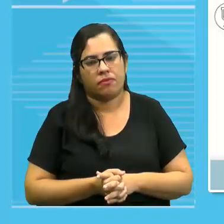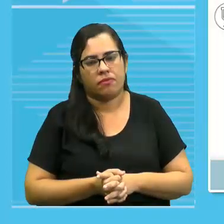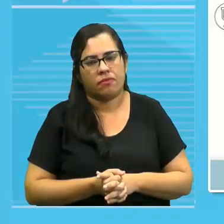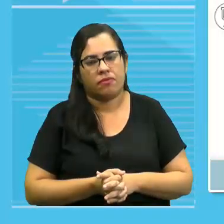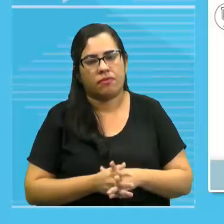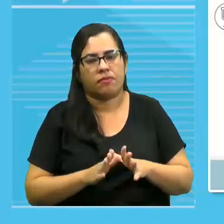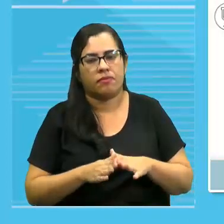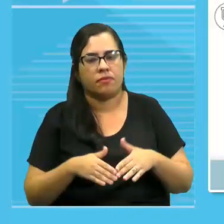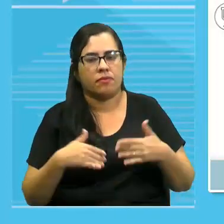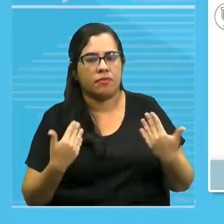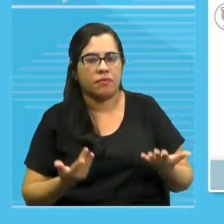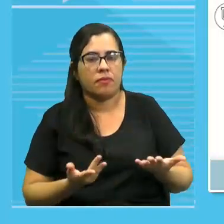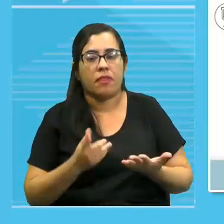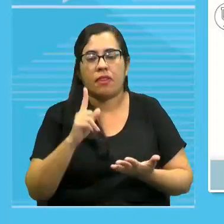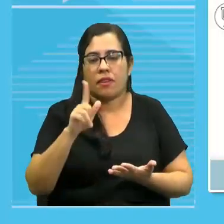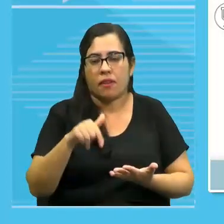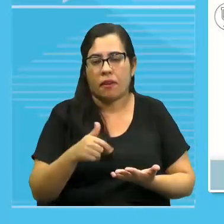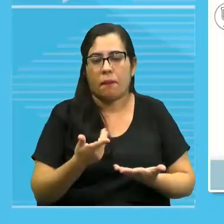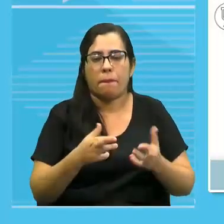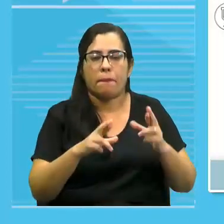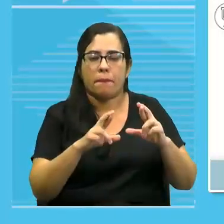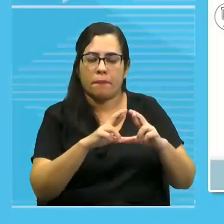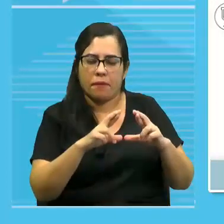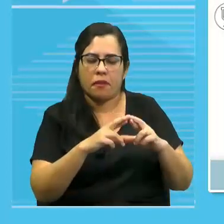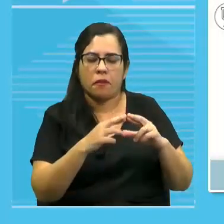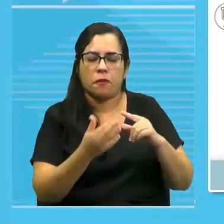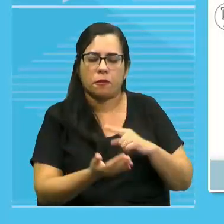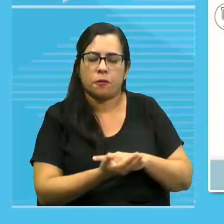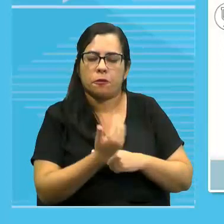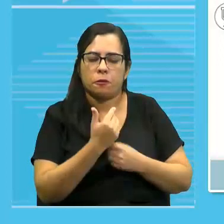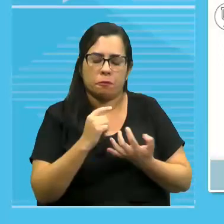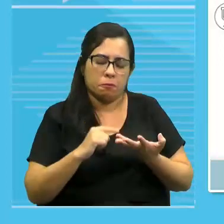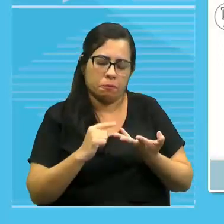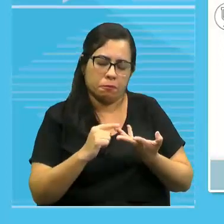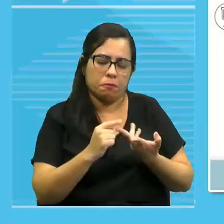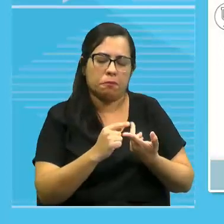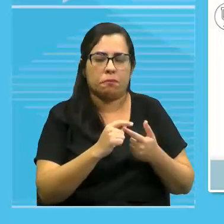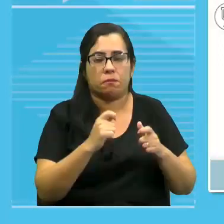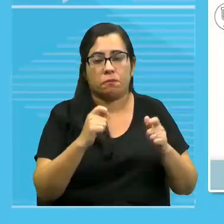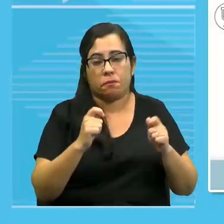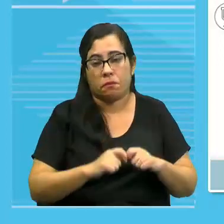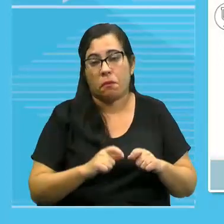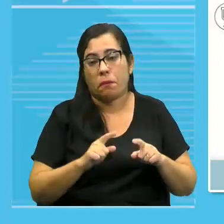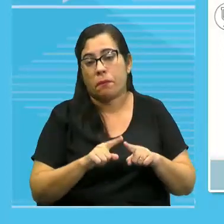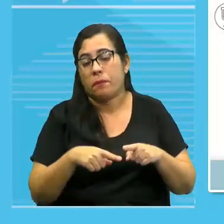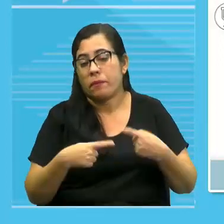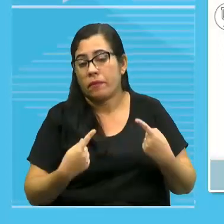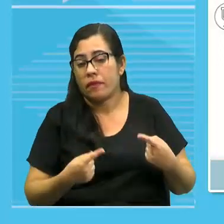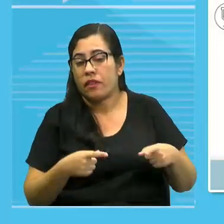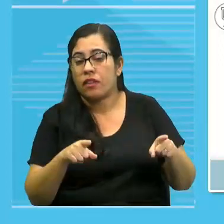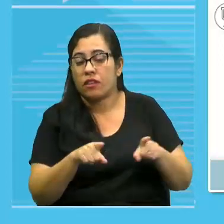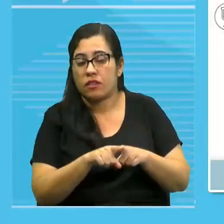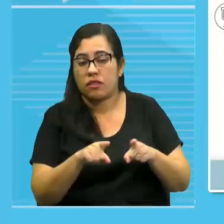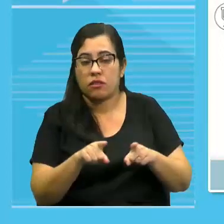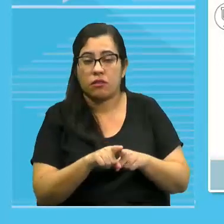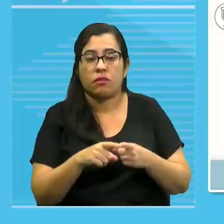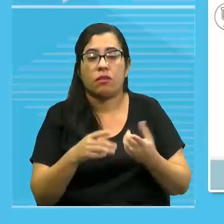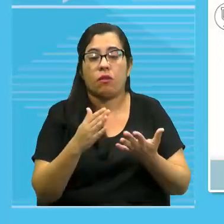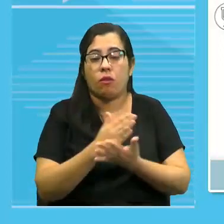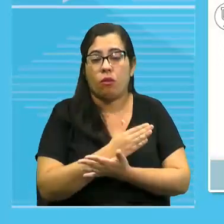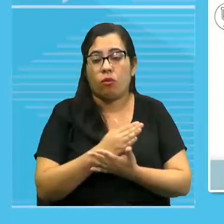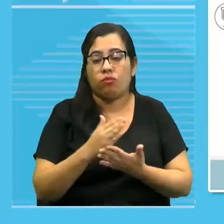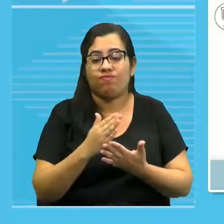a reciclagem tem benefícios óbvios mas também existem alguns